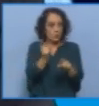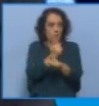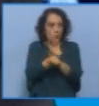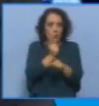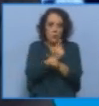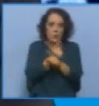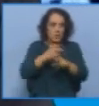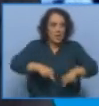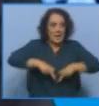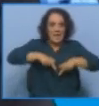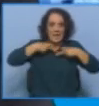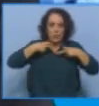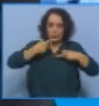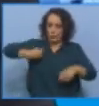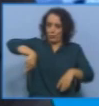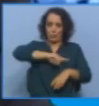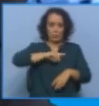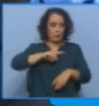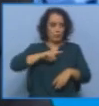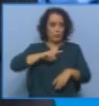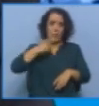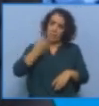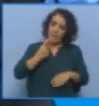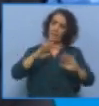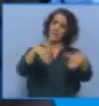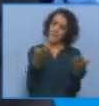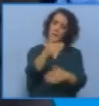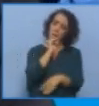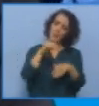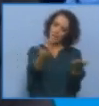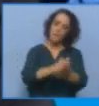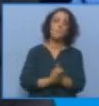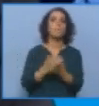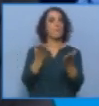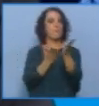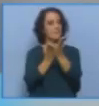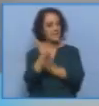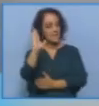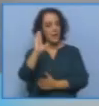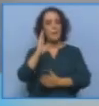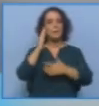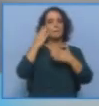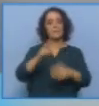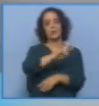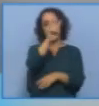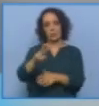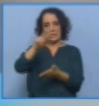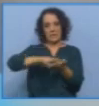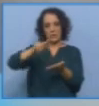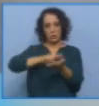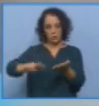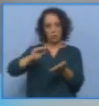são riquezas que todos podemos e devemos dar. Avançamos então para esta segunda leitura